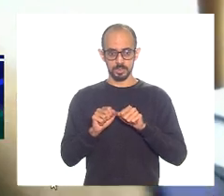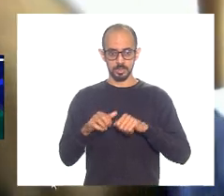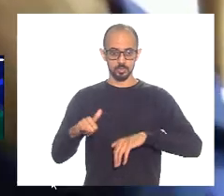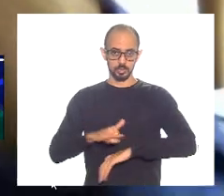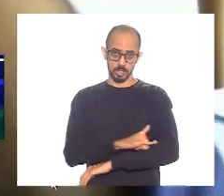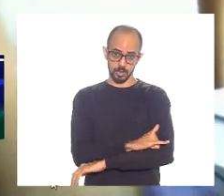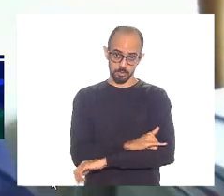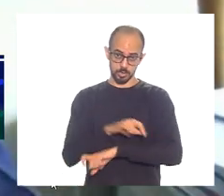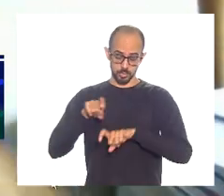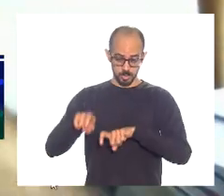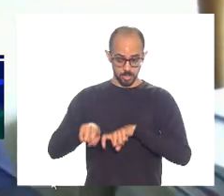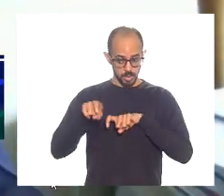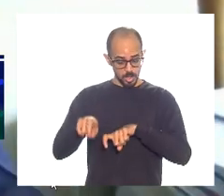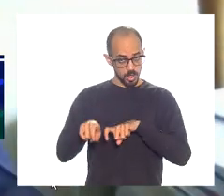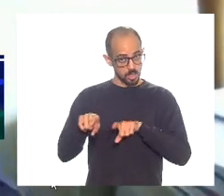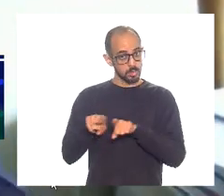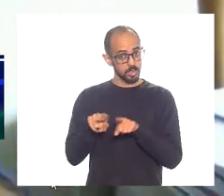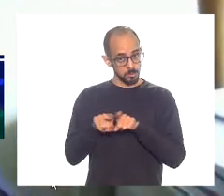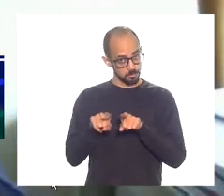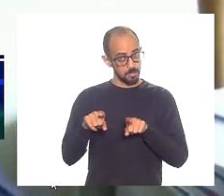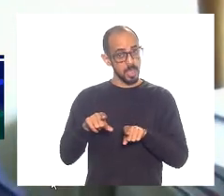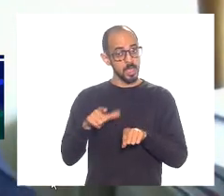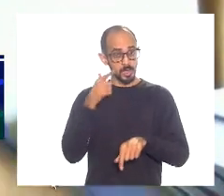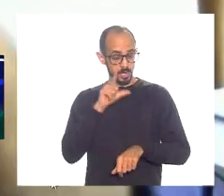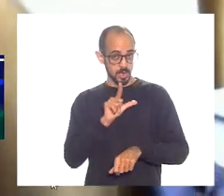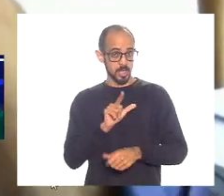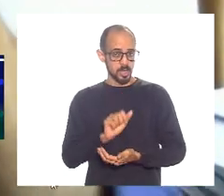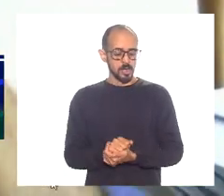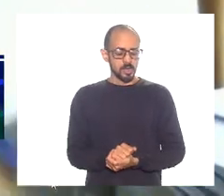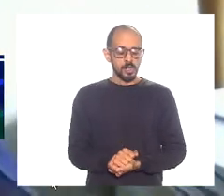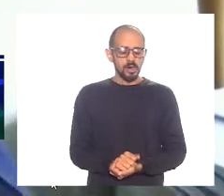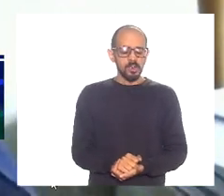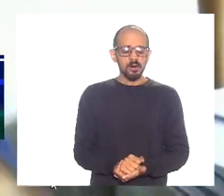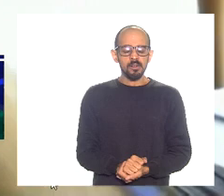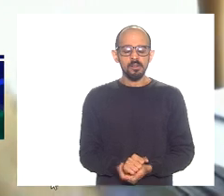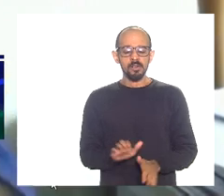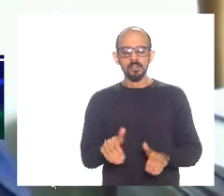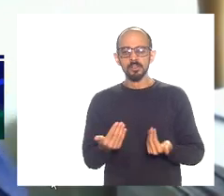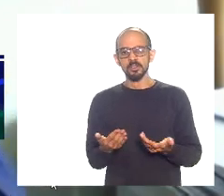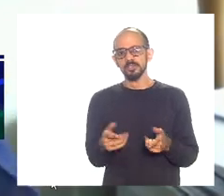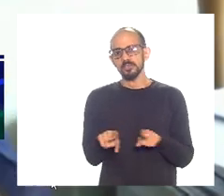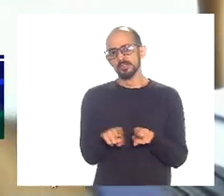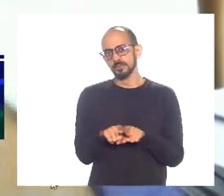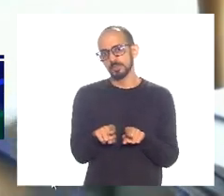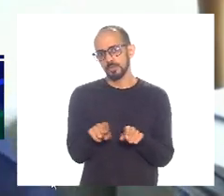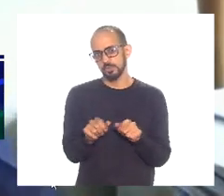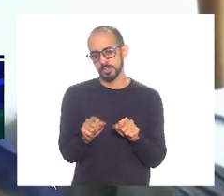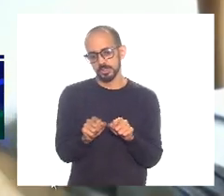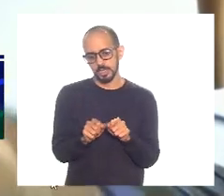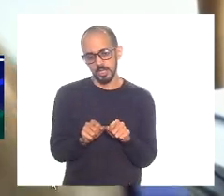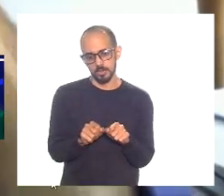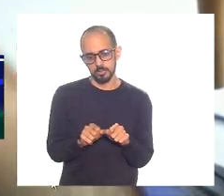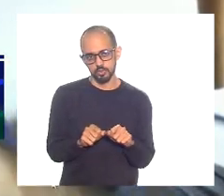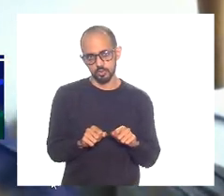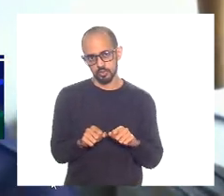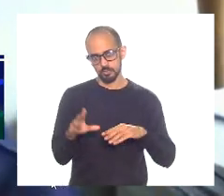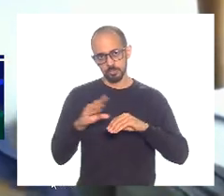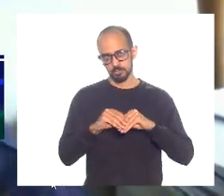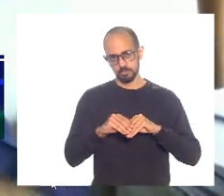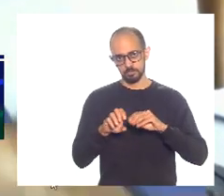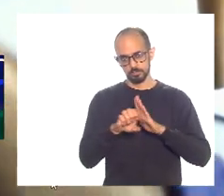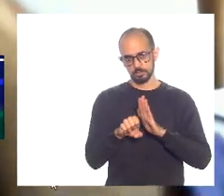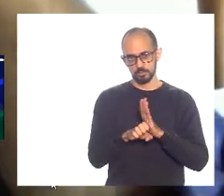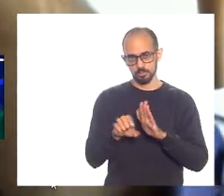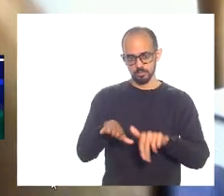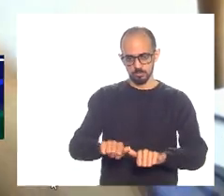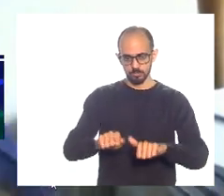porque é importantíssima a interiorização do desenvolvimento. Também fizemos emenda de plenário, só seguramente retornará